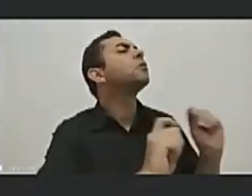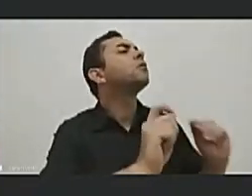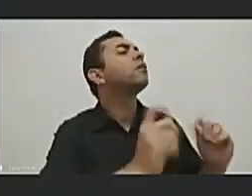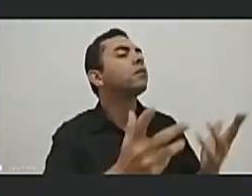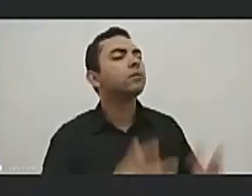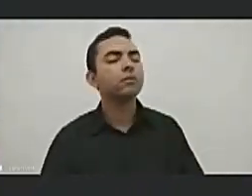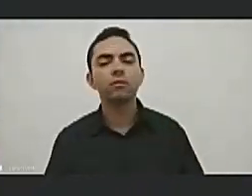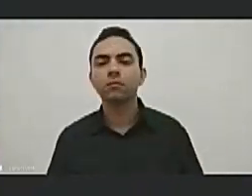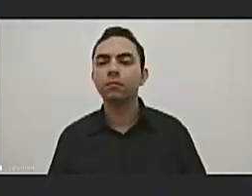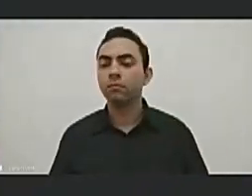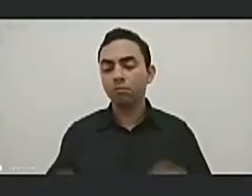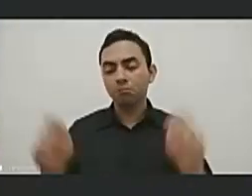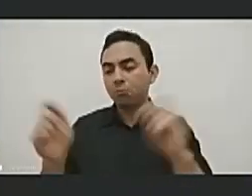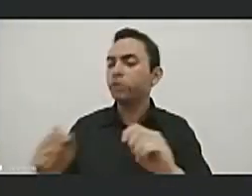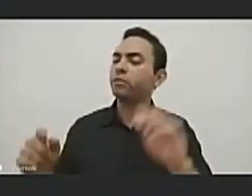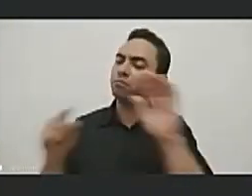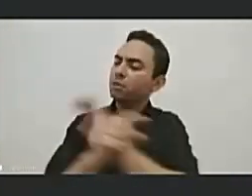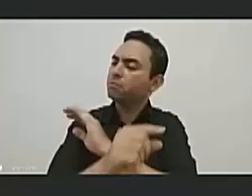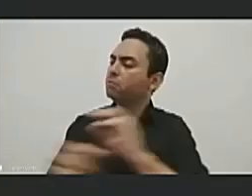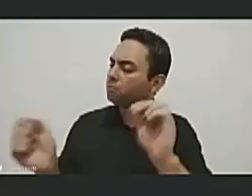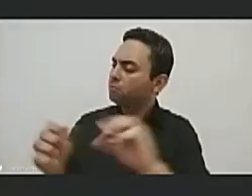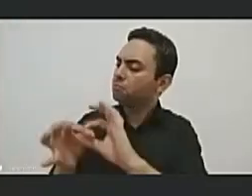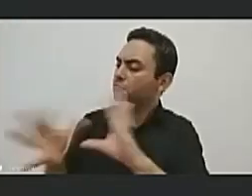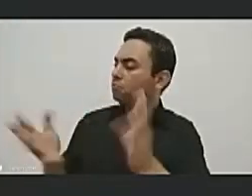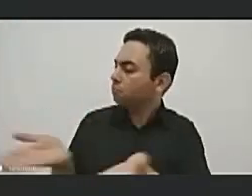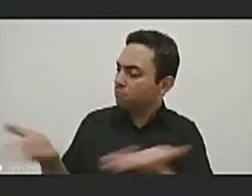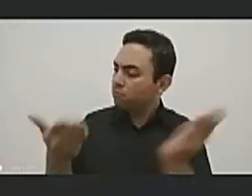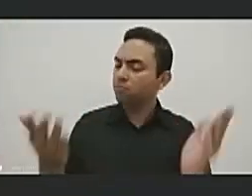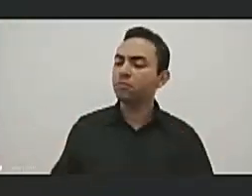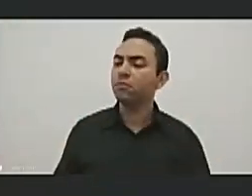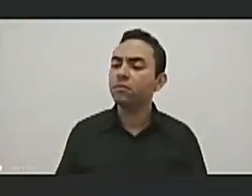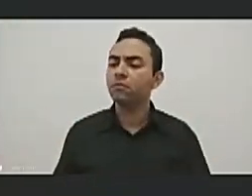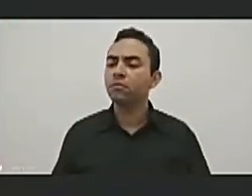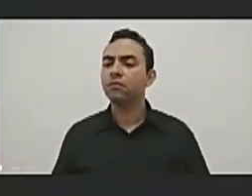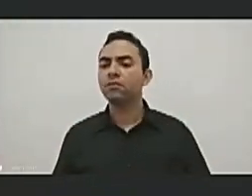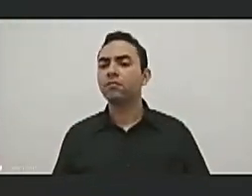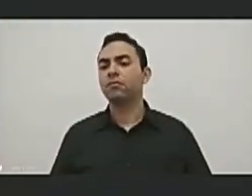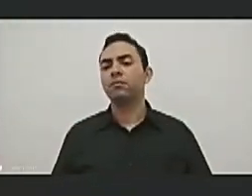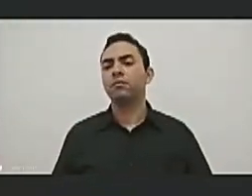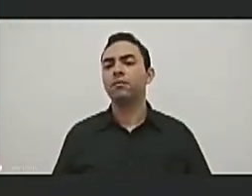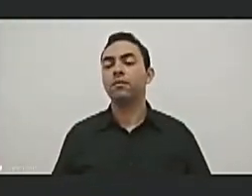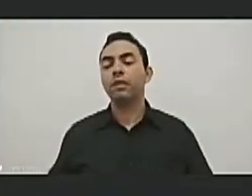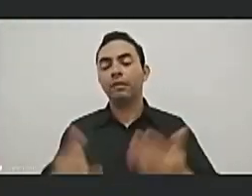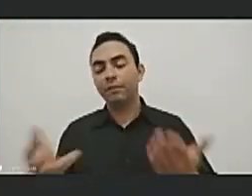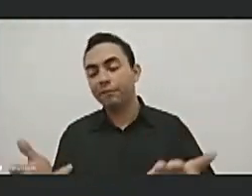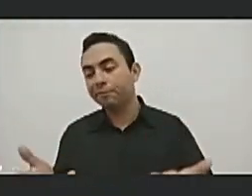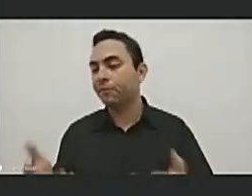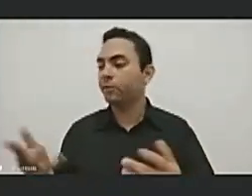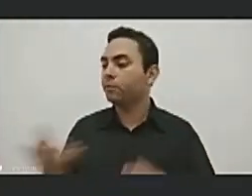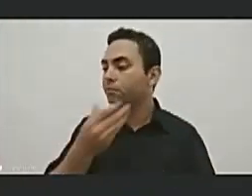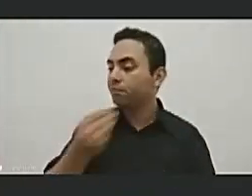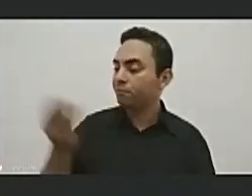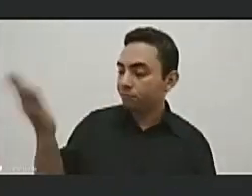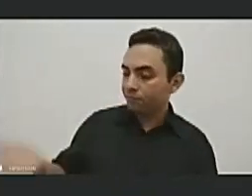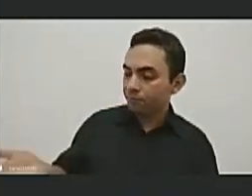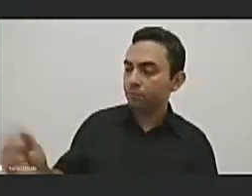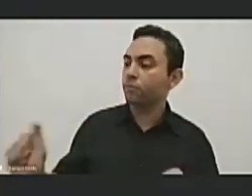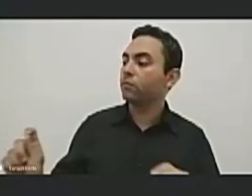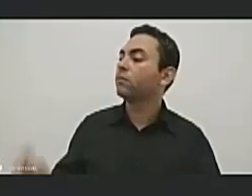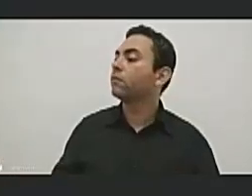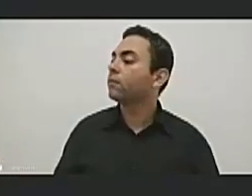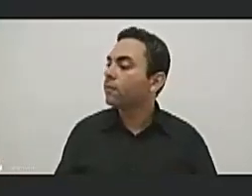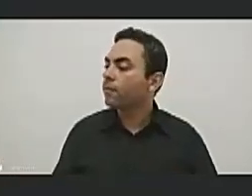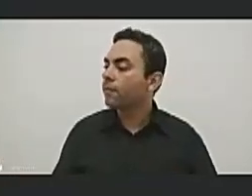e te ter informar de forma alguma o que que estava acontecendo Então assim Deus fica o